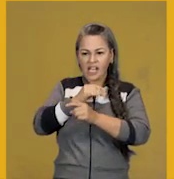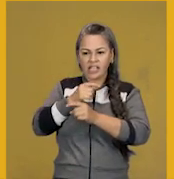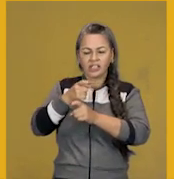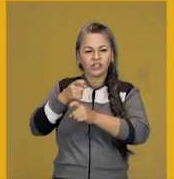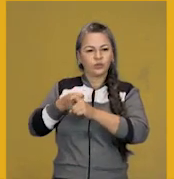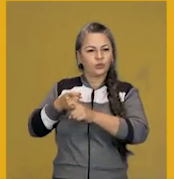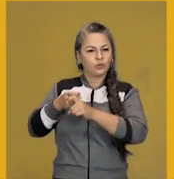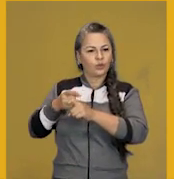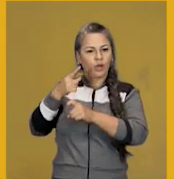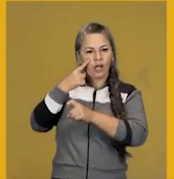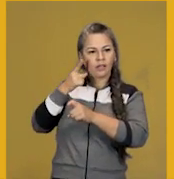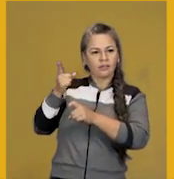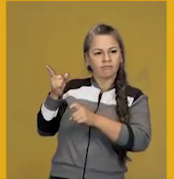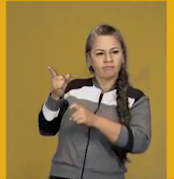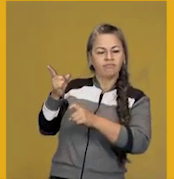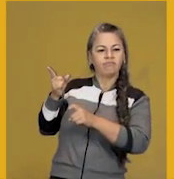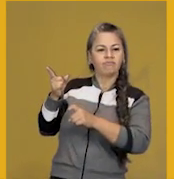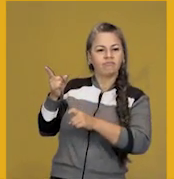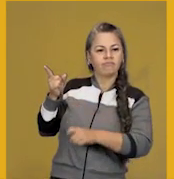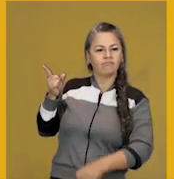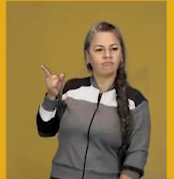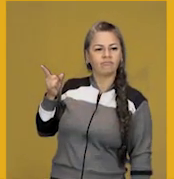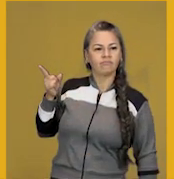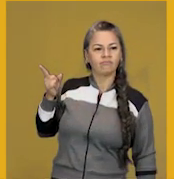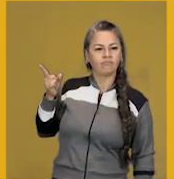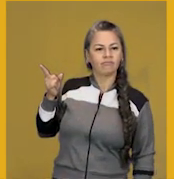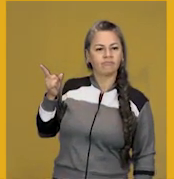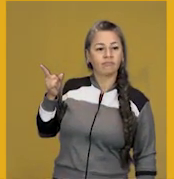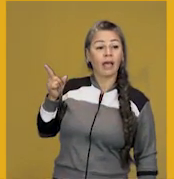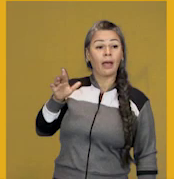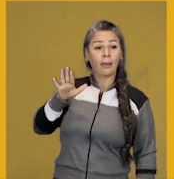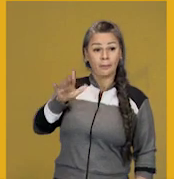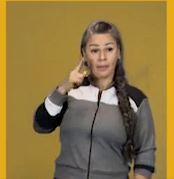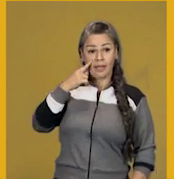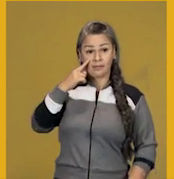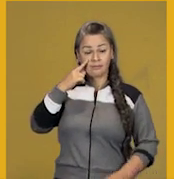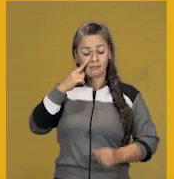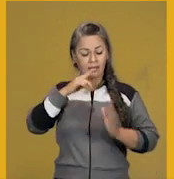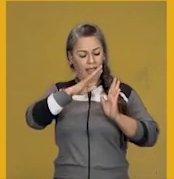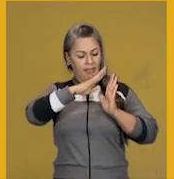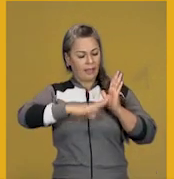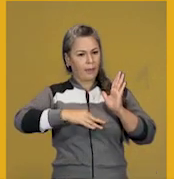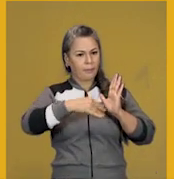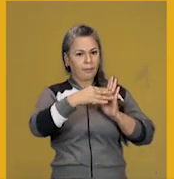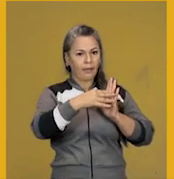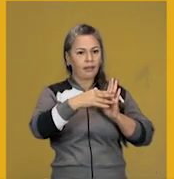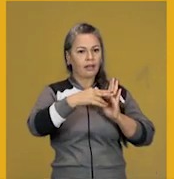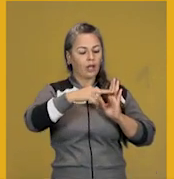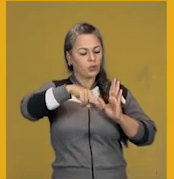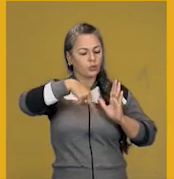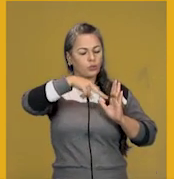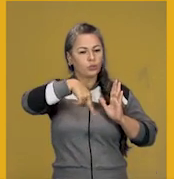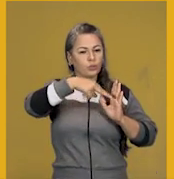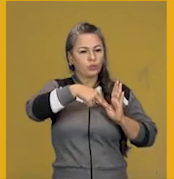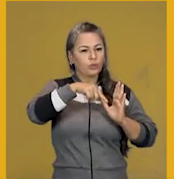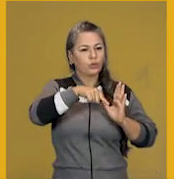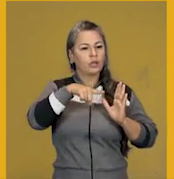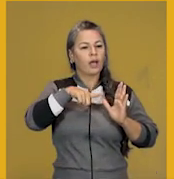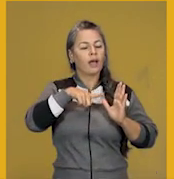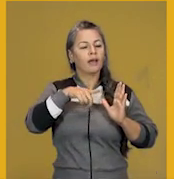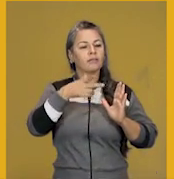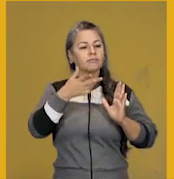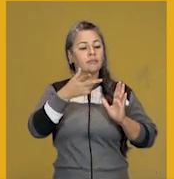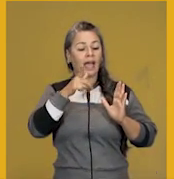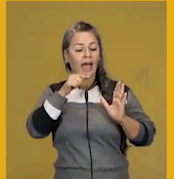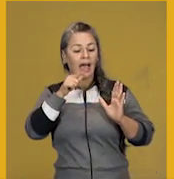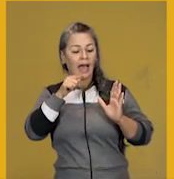recipiente apropriado para diminuir perdas de calor. Com base na leitura da tabela nutricional a seguir, a medida da temperatura da